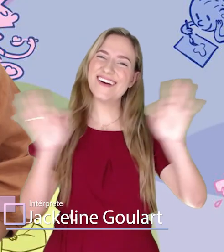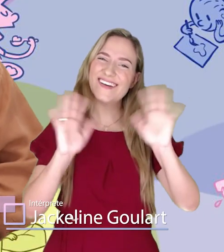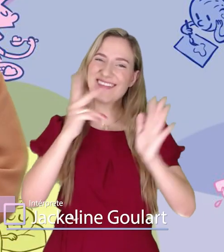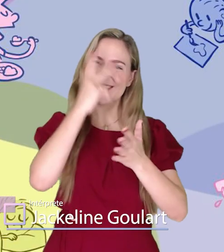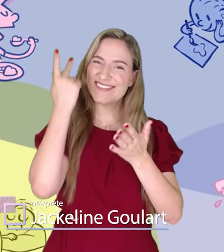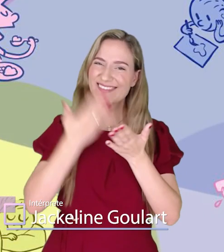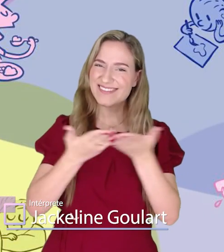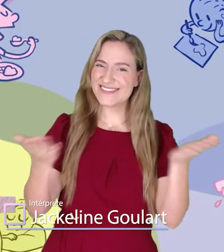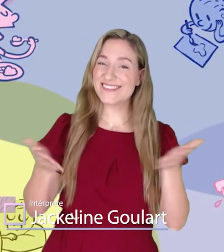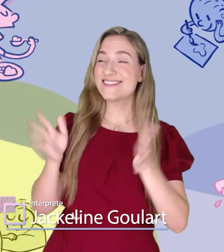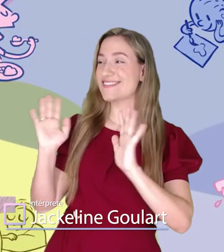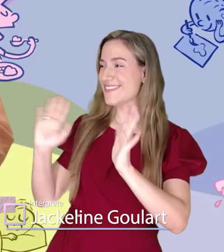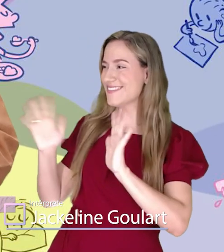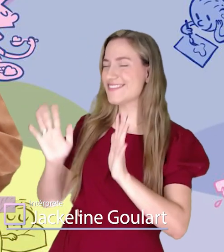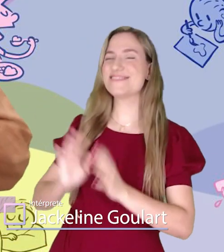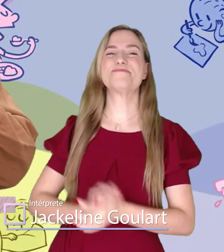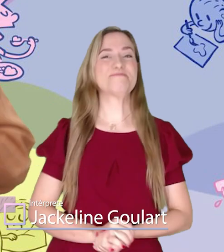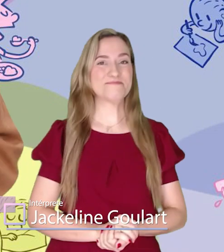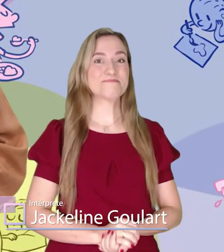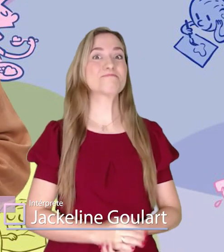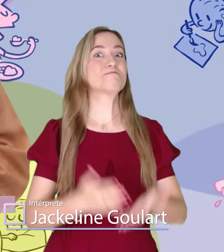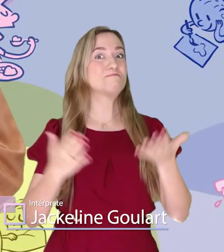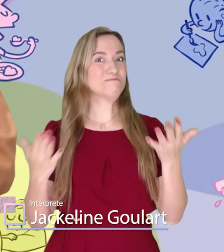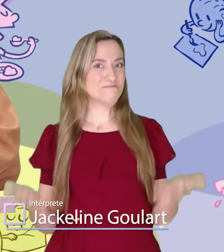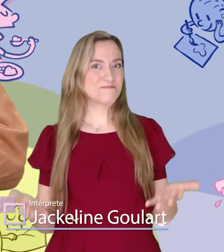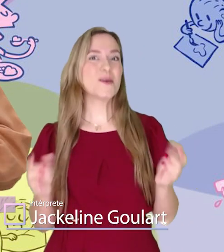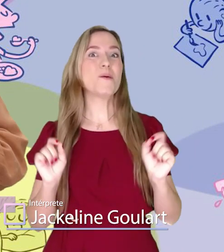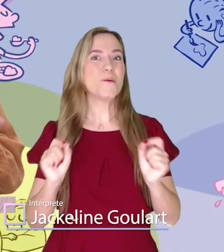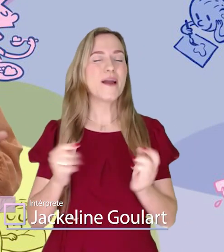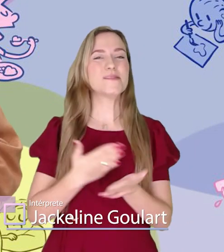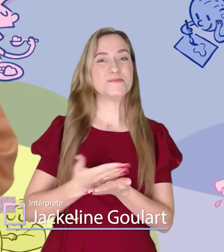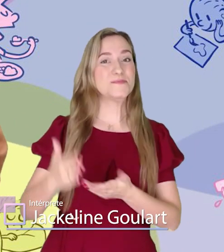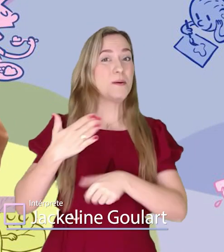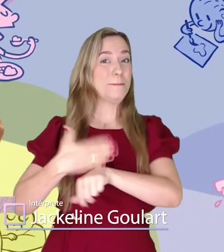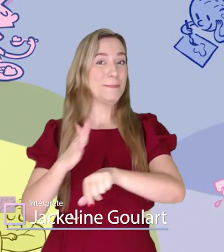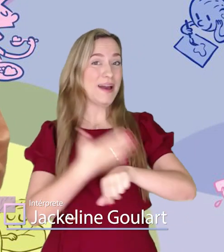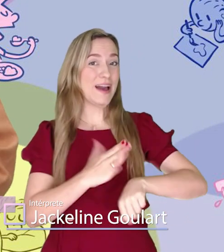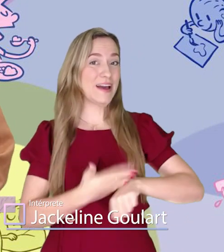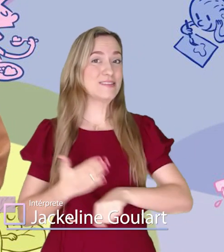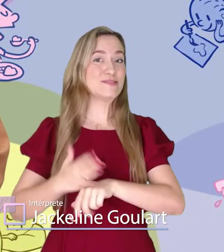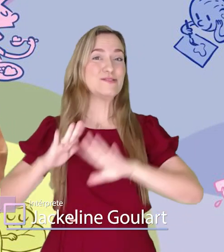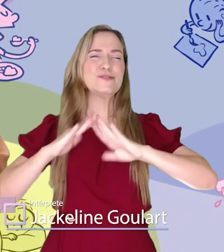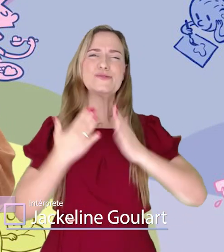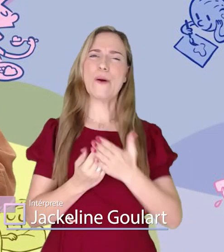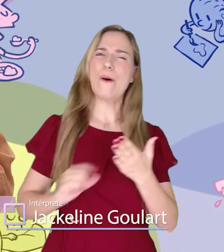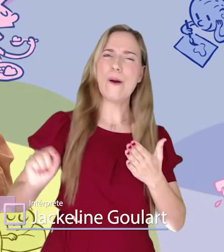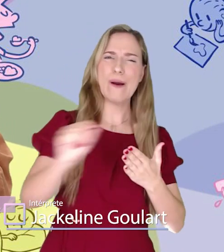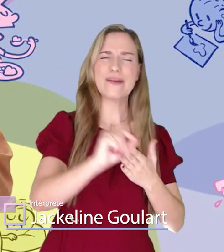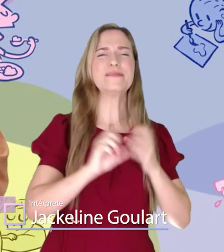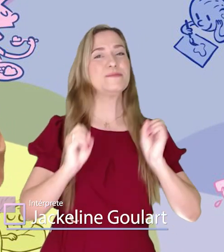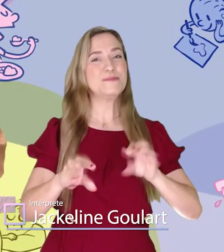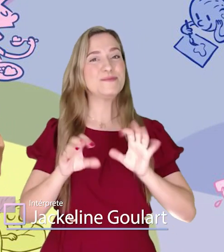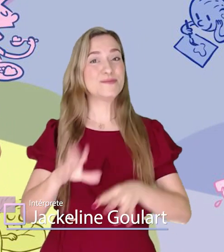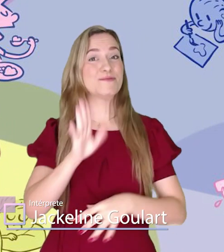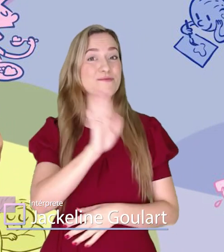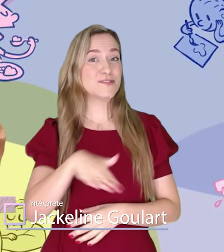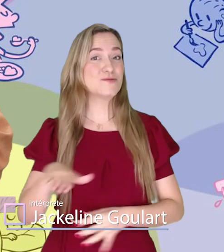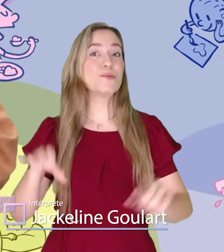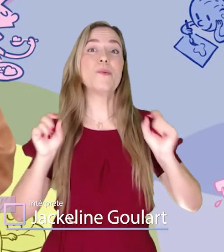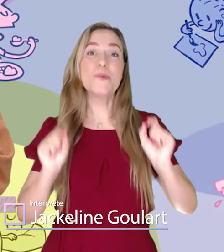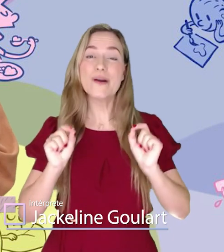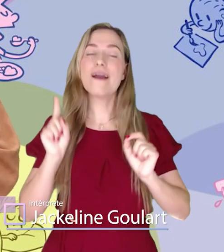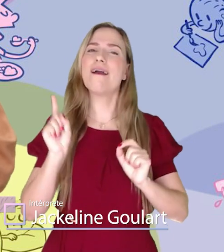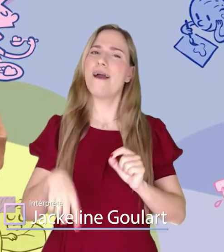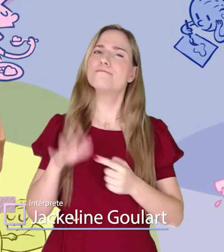Olá pessoal, oi Esté! Gente, olha só, uma das iniciativas do Práticas em Rede da Educação Infantil é